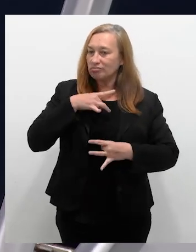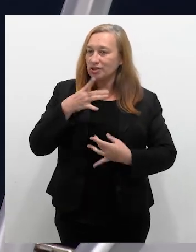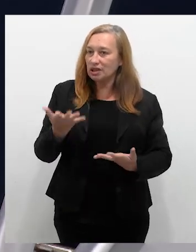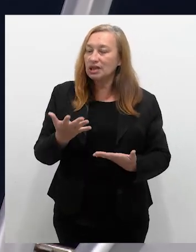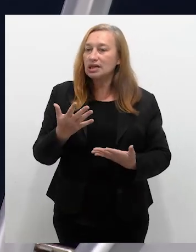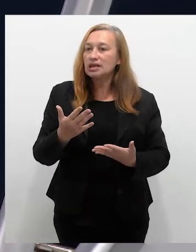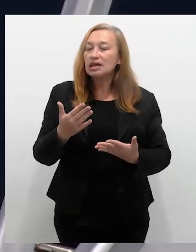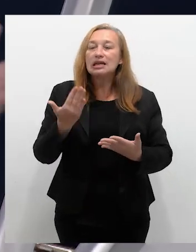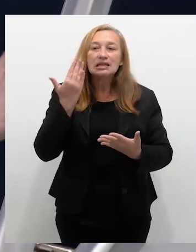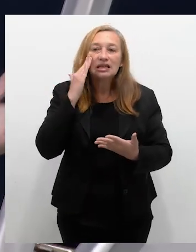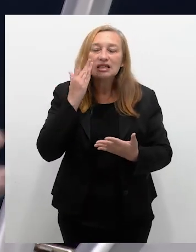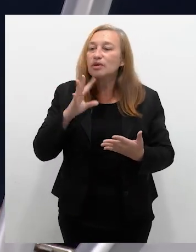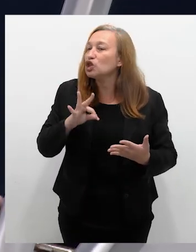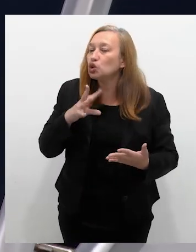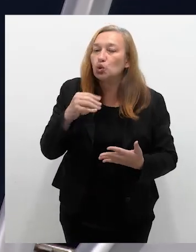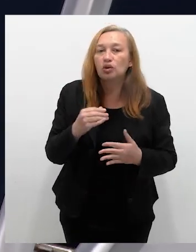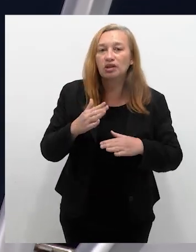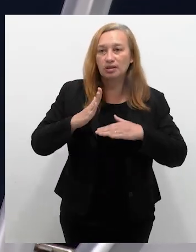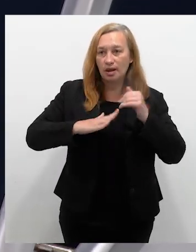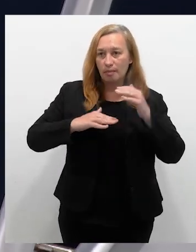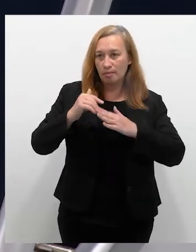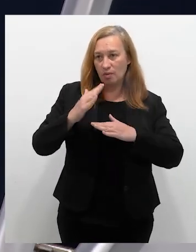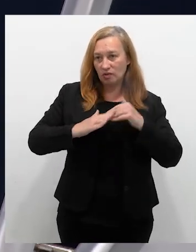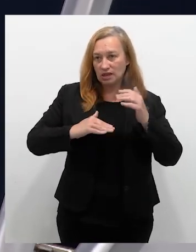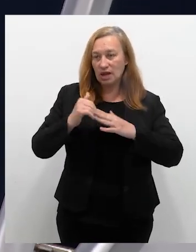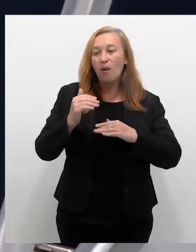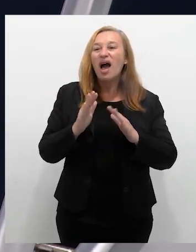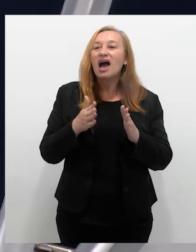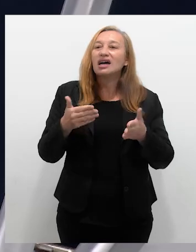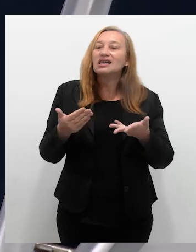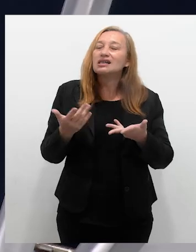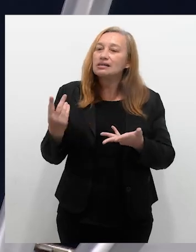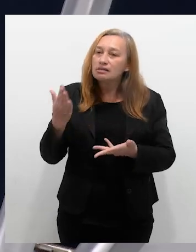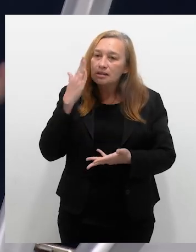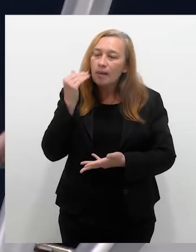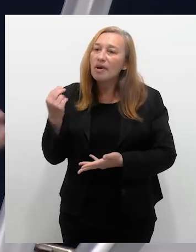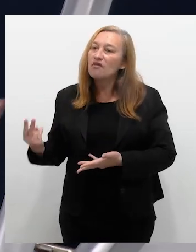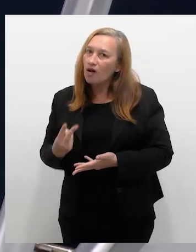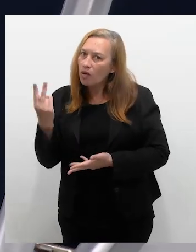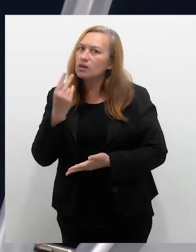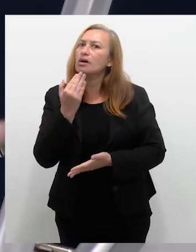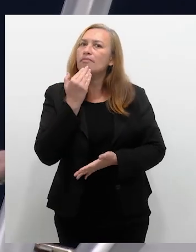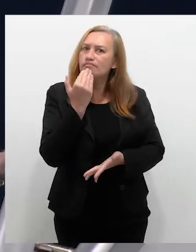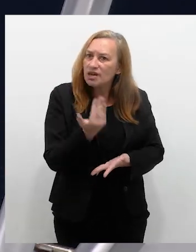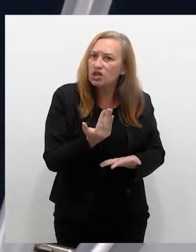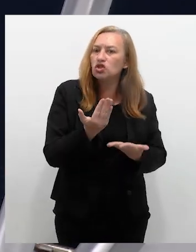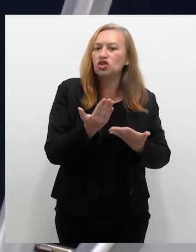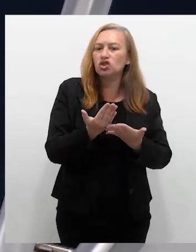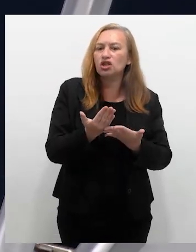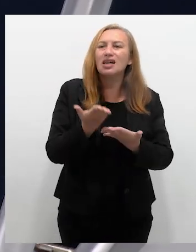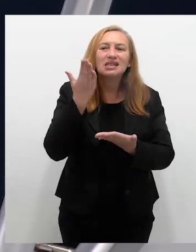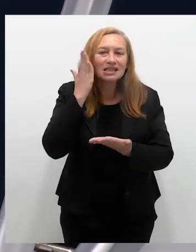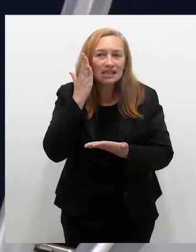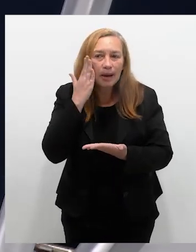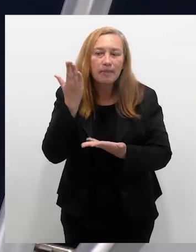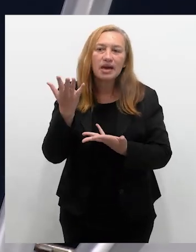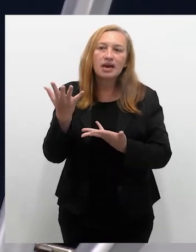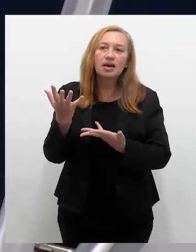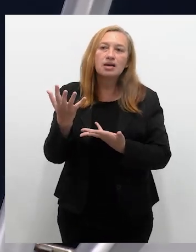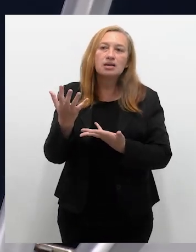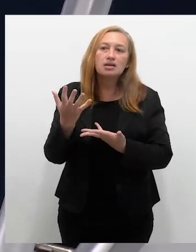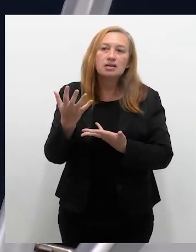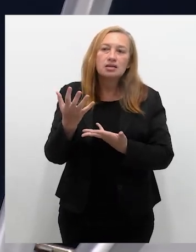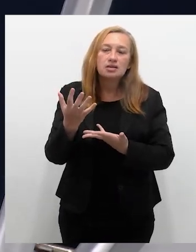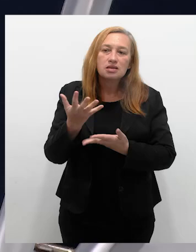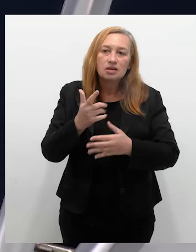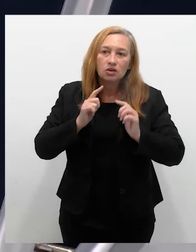noção de um todo da profissão, até para você saber valorizar e saber pedir, saber se